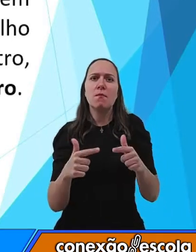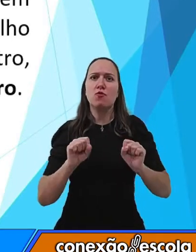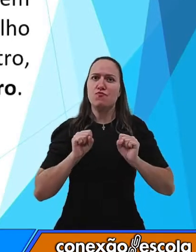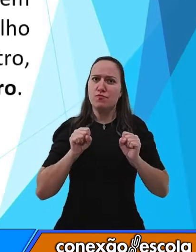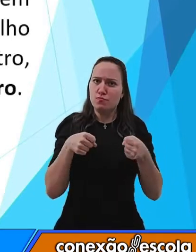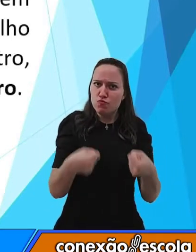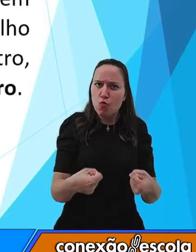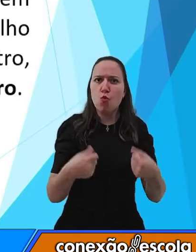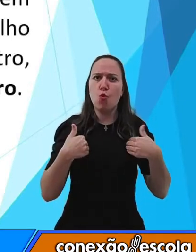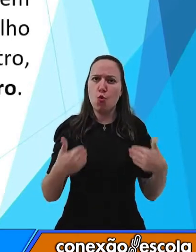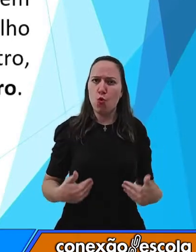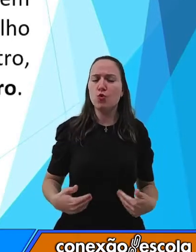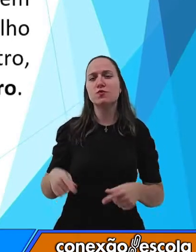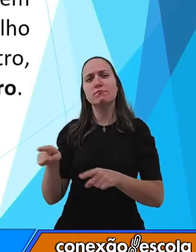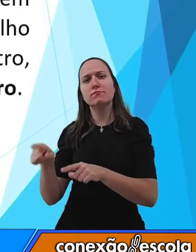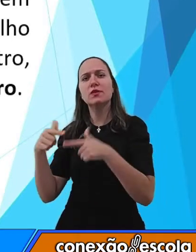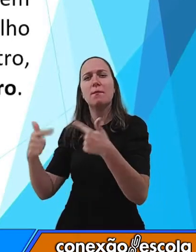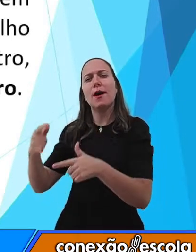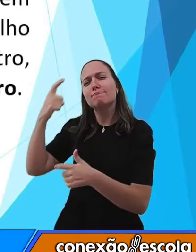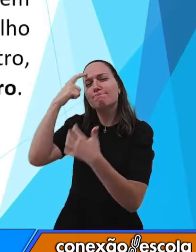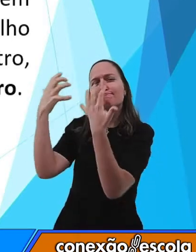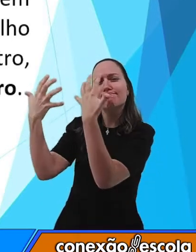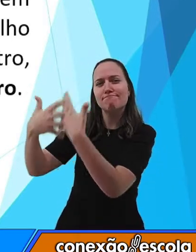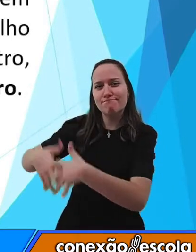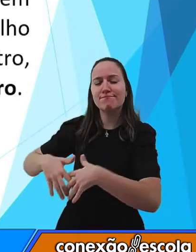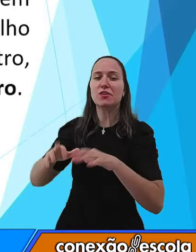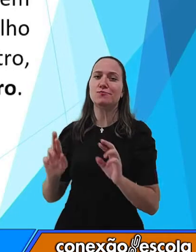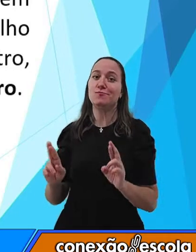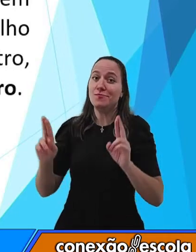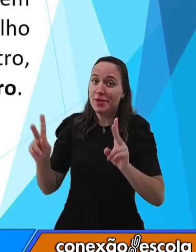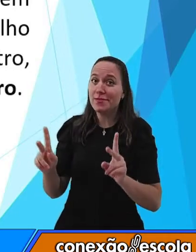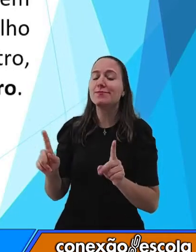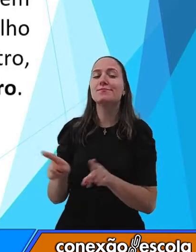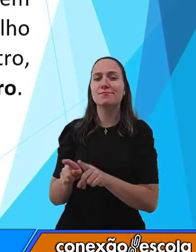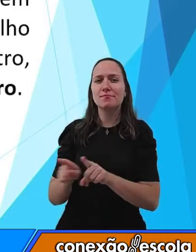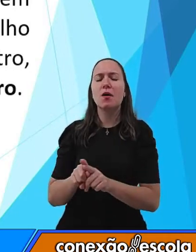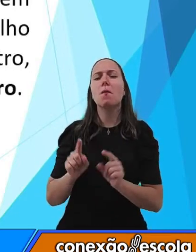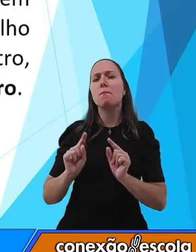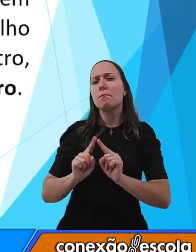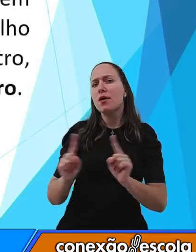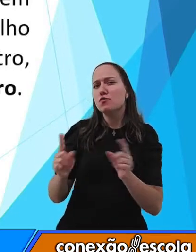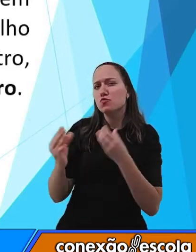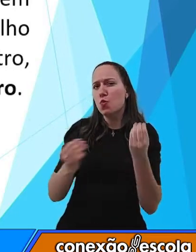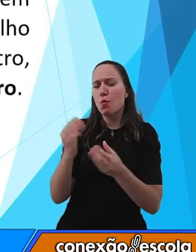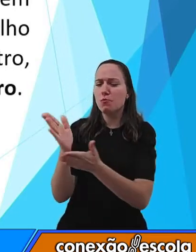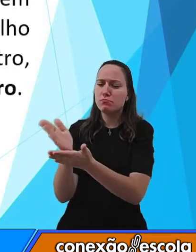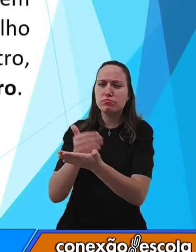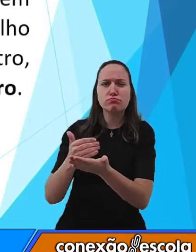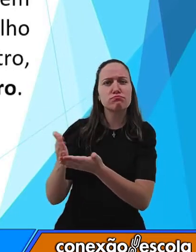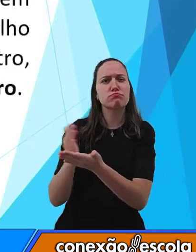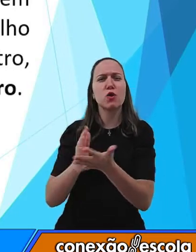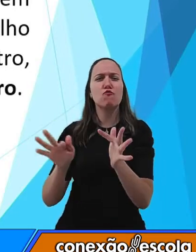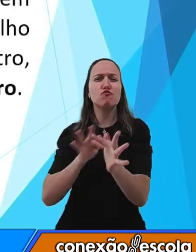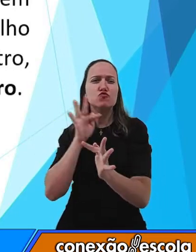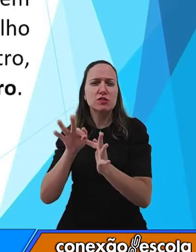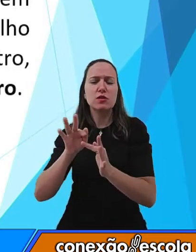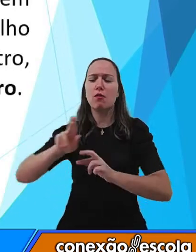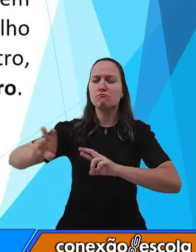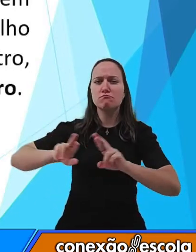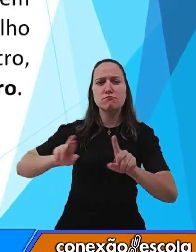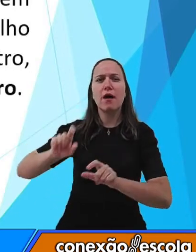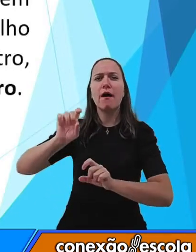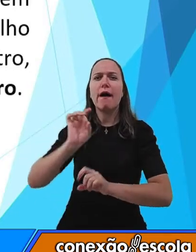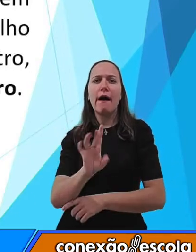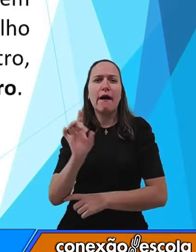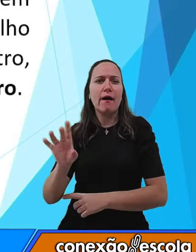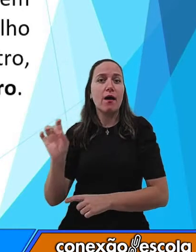as funções. Mas a fragmentação da produção e a divisão das funções e tarefas